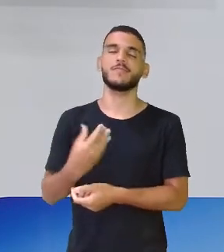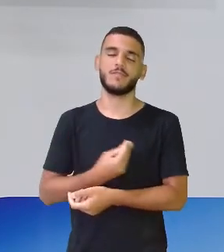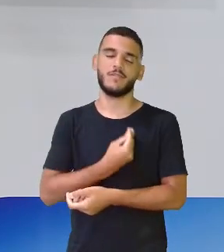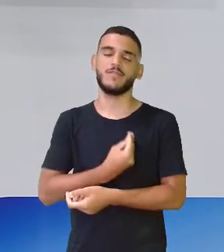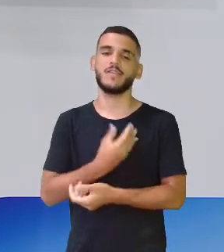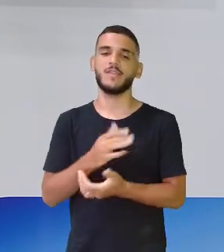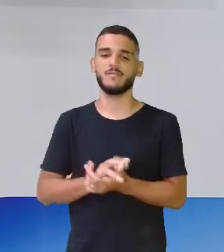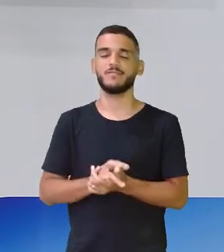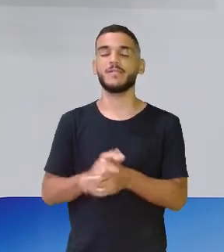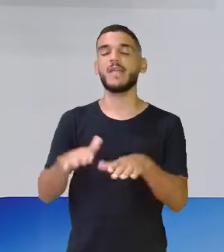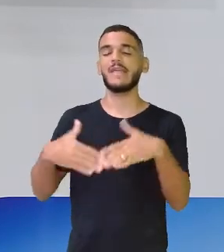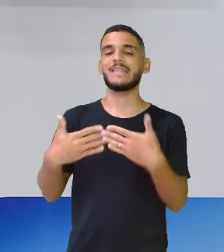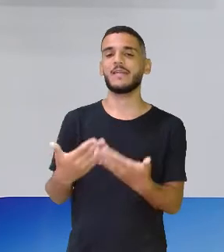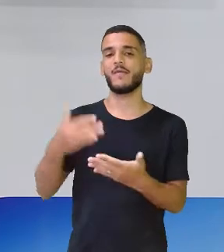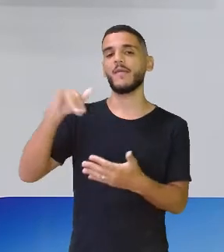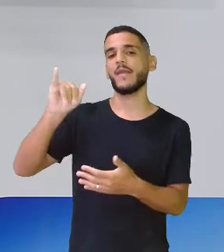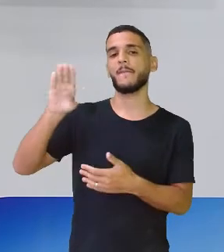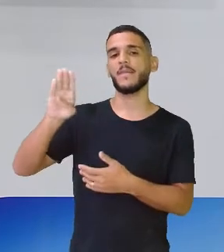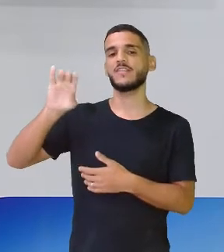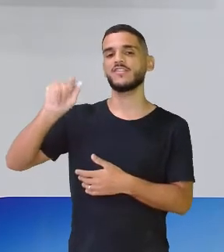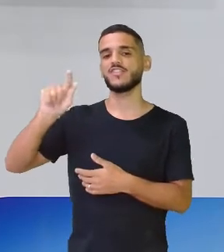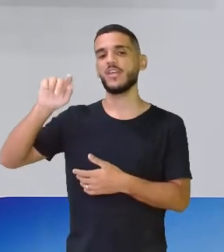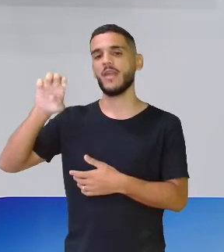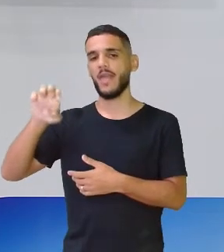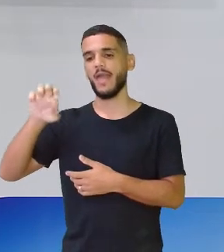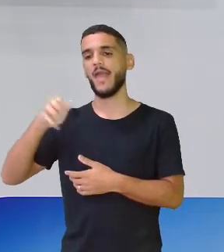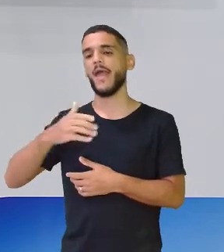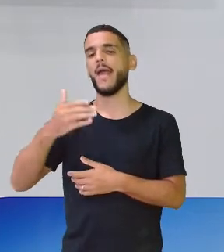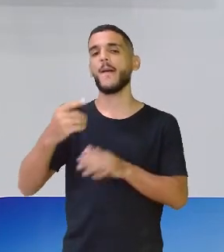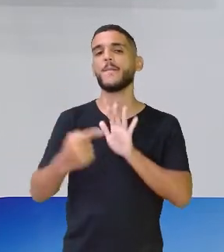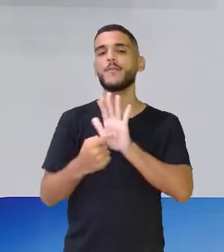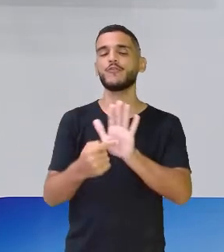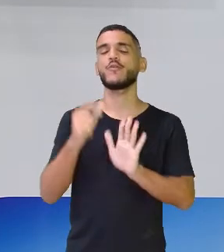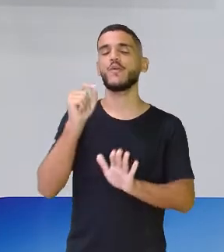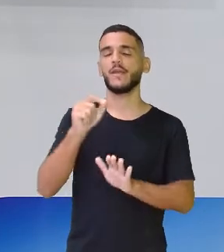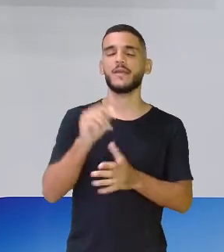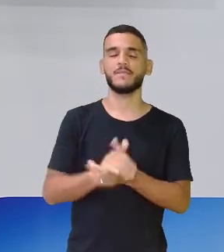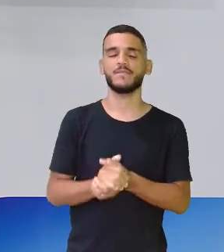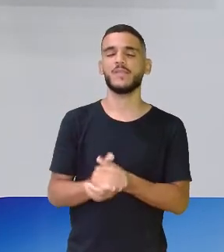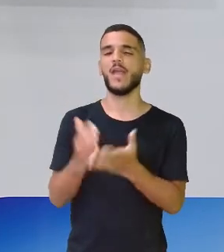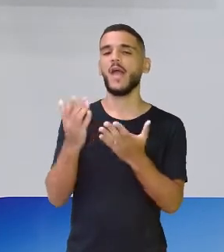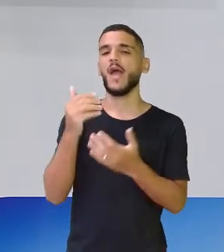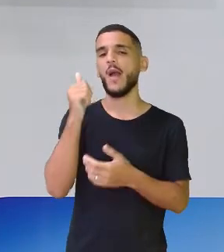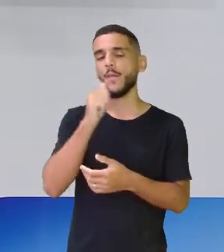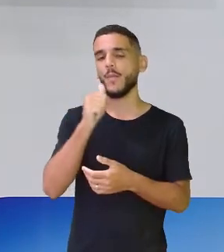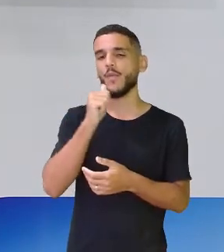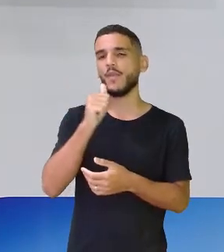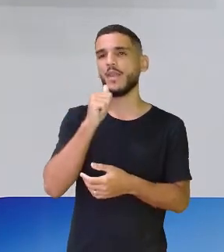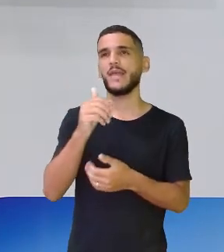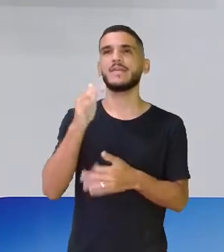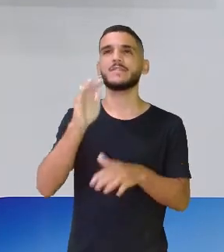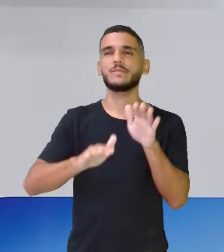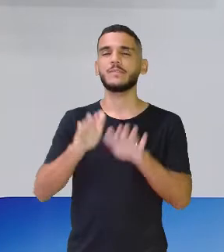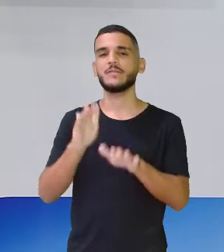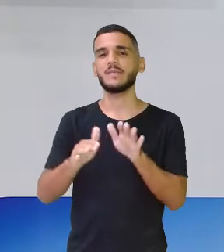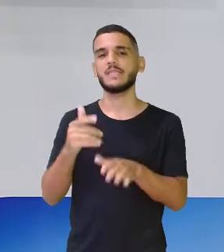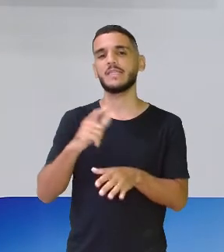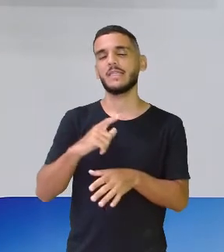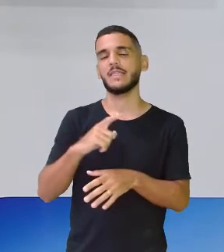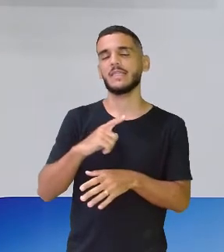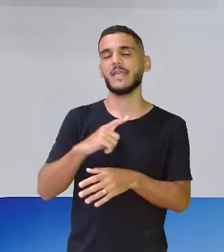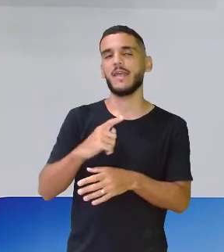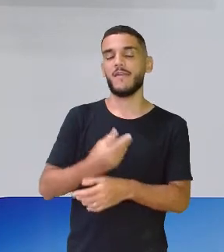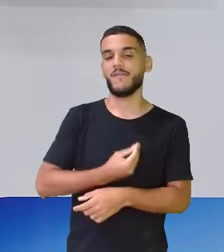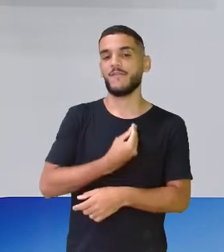IBGE comprovou foi que, atualmente no Brasil, as mulheres vivem em torno de 7 a 10 anos mais do que